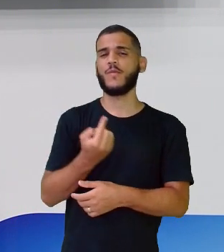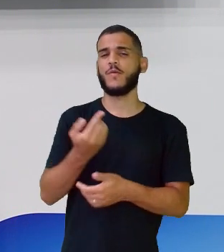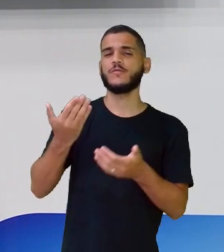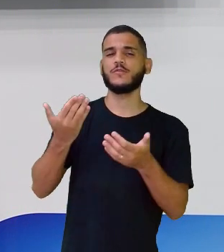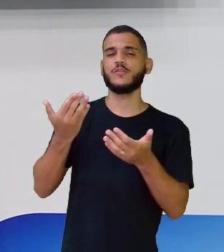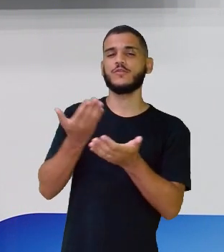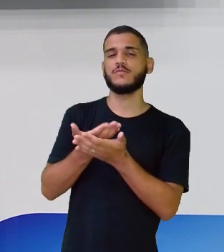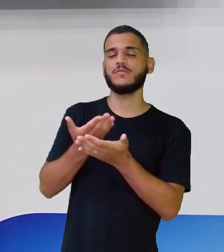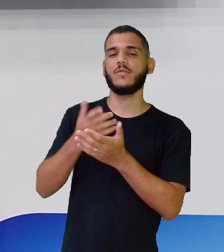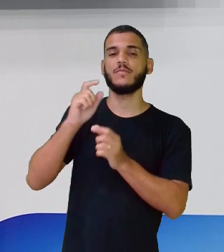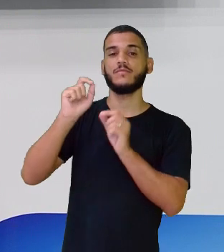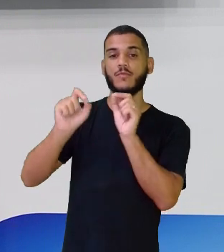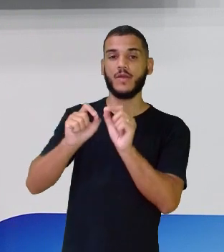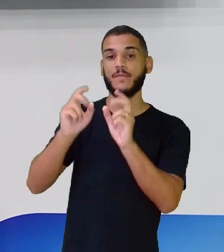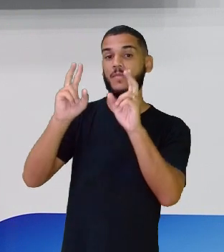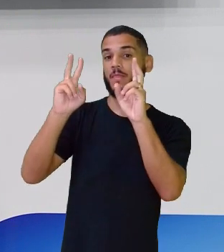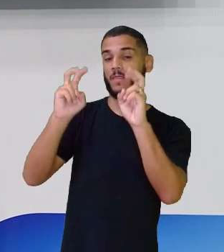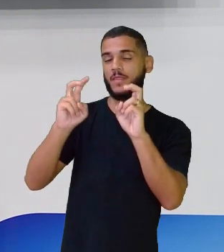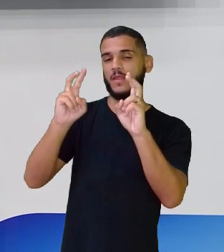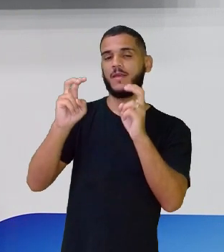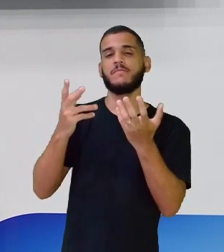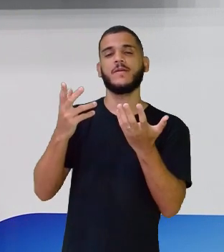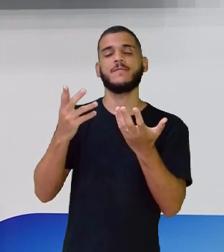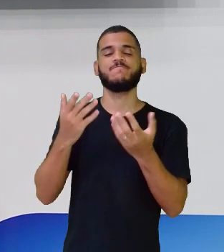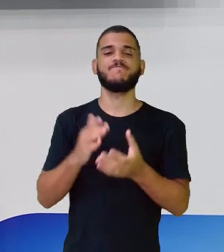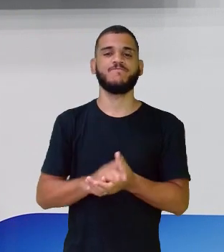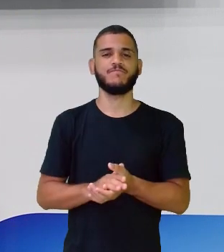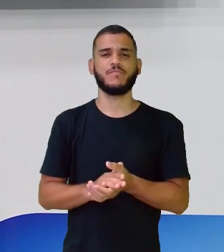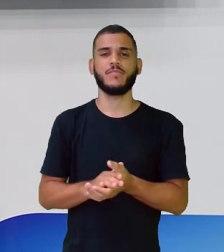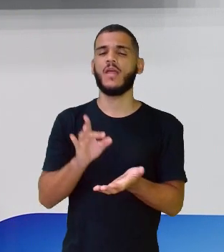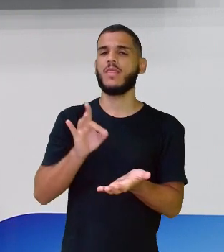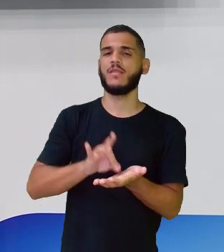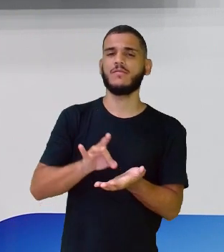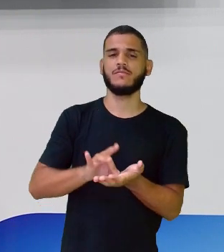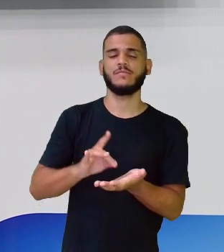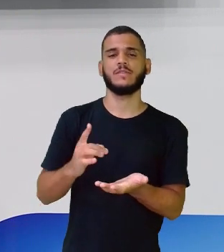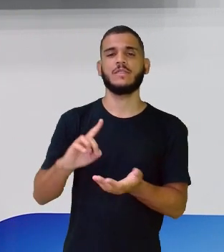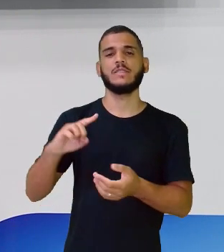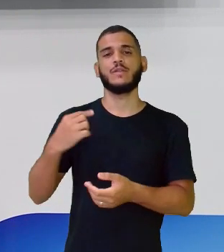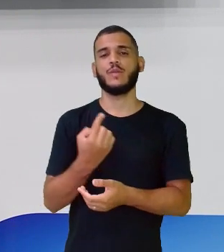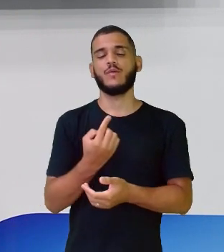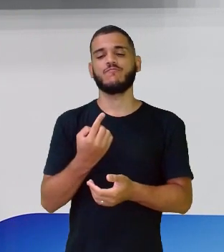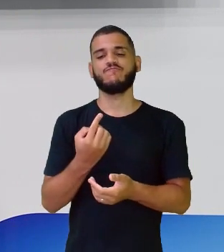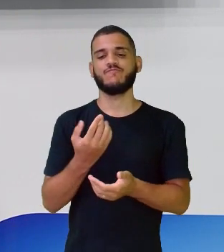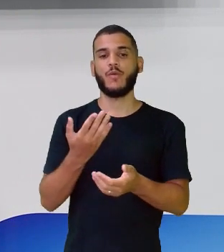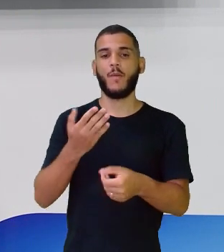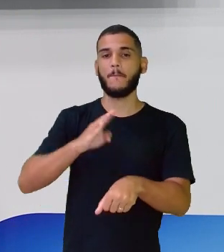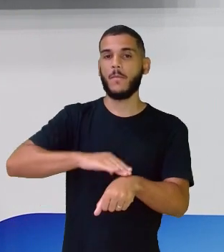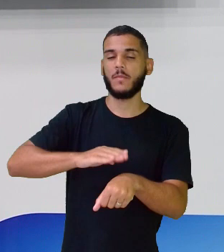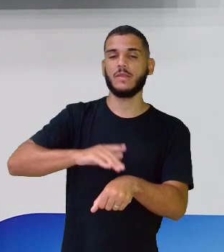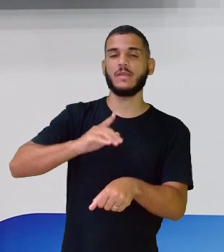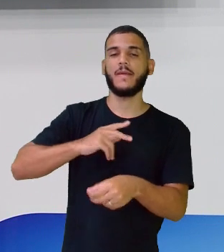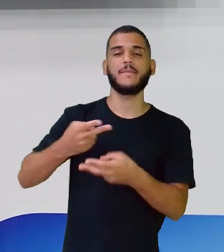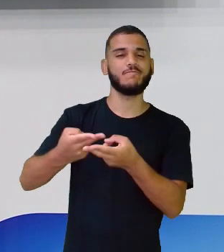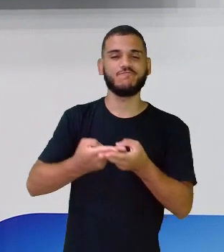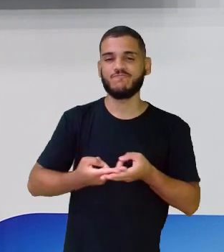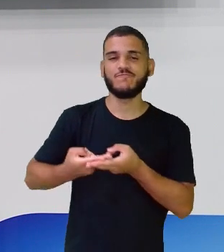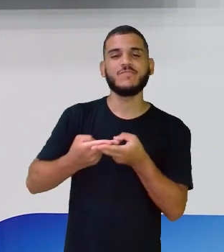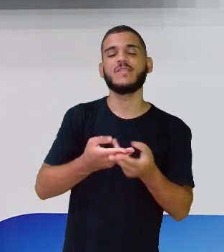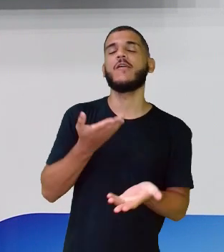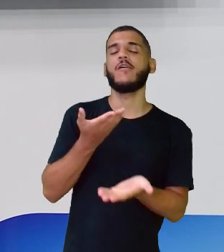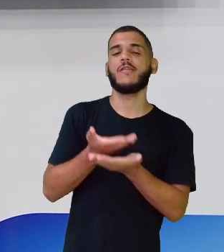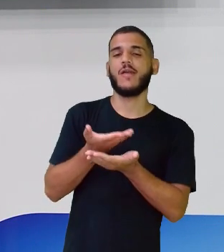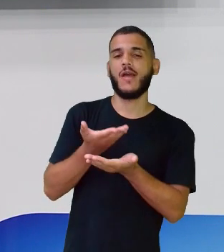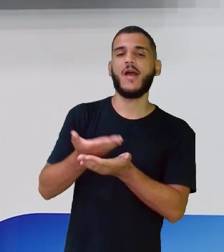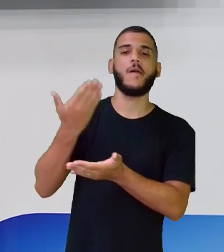trabalhar aí um tema bem... Na verdade, a gente no momento a gente está fazendo revisões das nossas